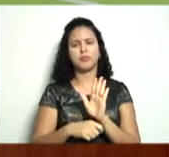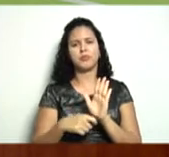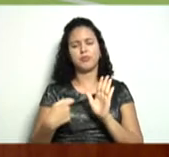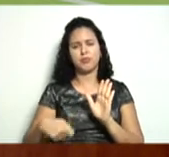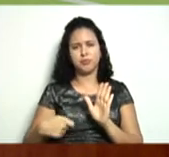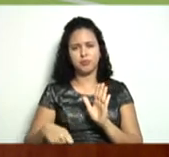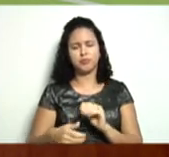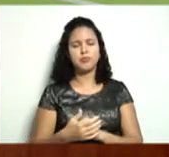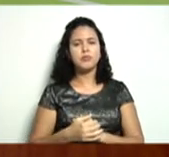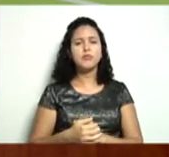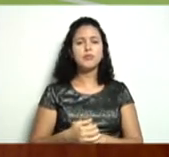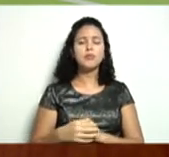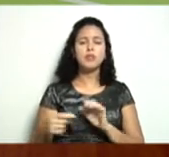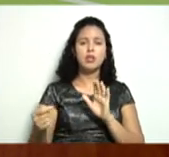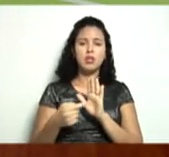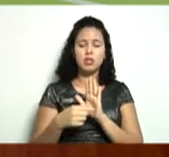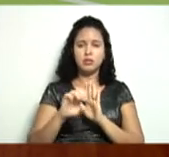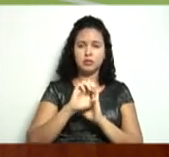Social...